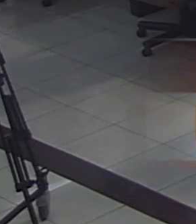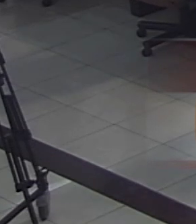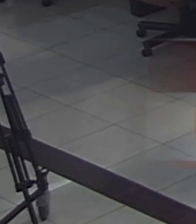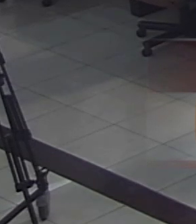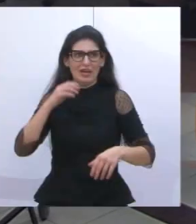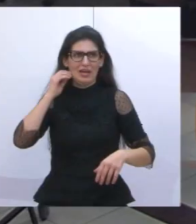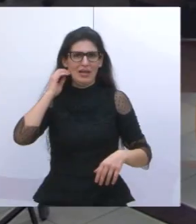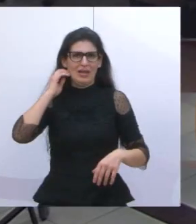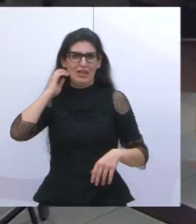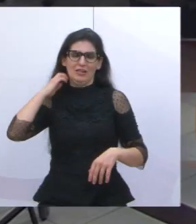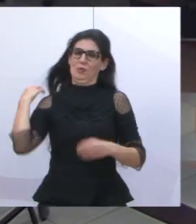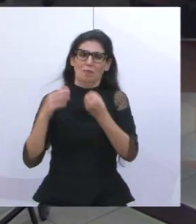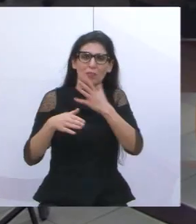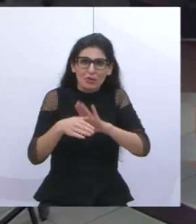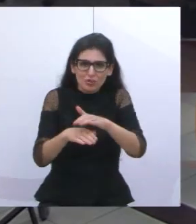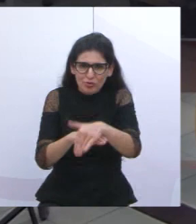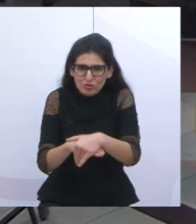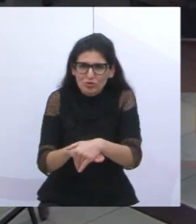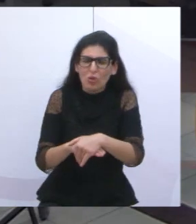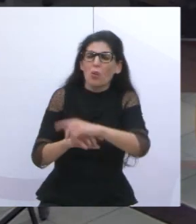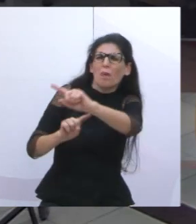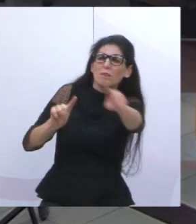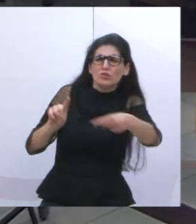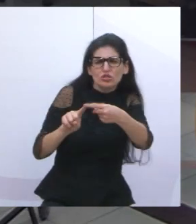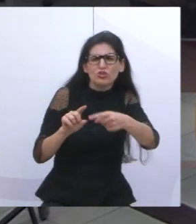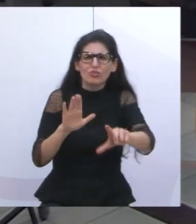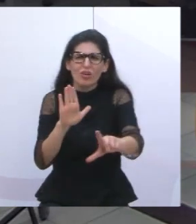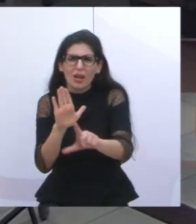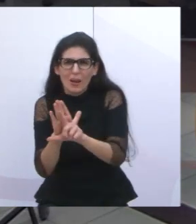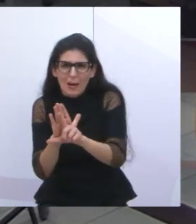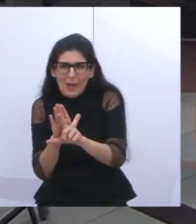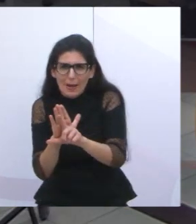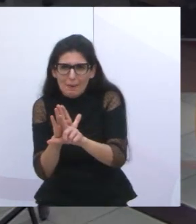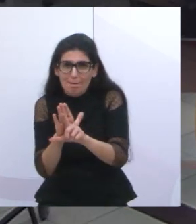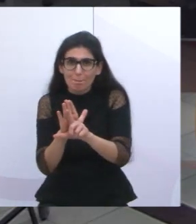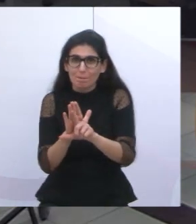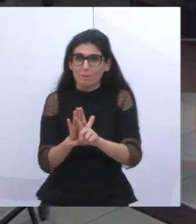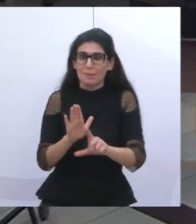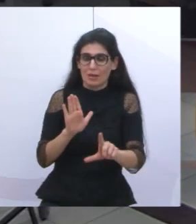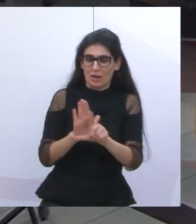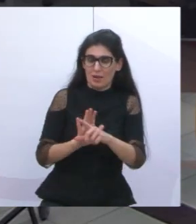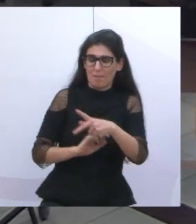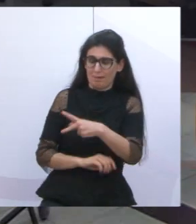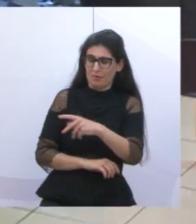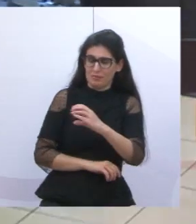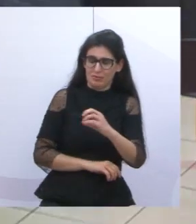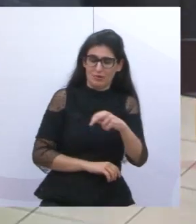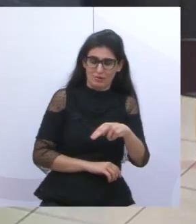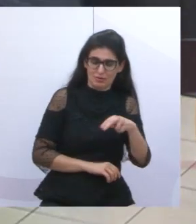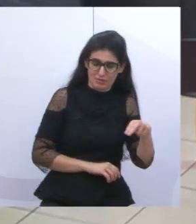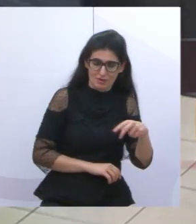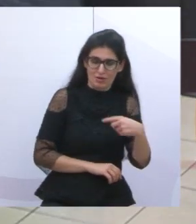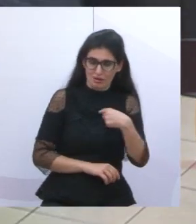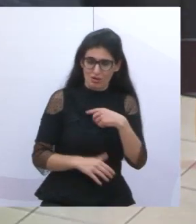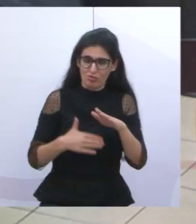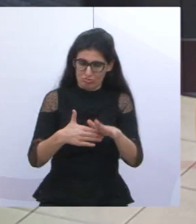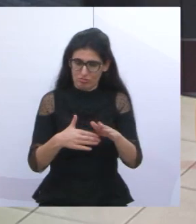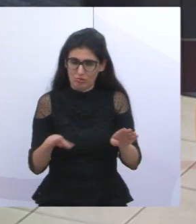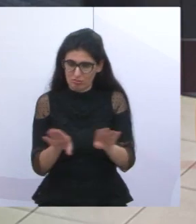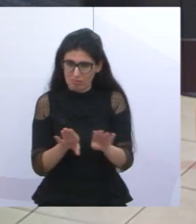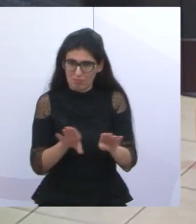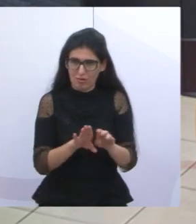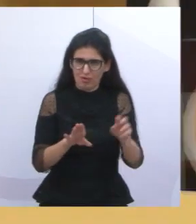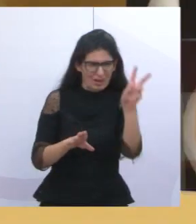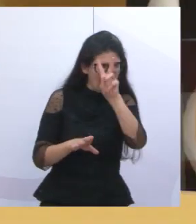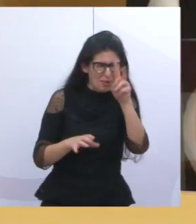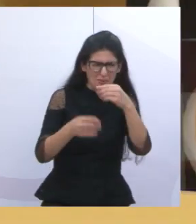exatamente o objetivo da lei, né, Rodrigo? A lei, essa lei é o seguinte, a lei do PCMM, que eu também ajudei no governo passado a bater de porta em